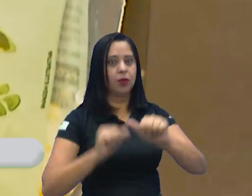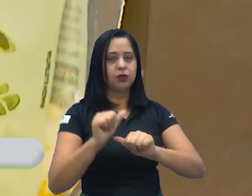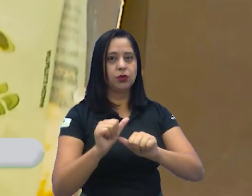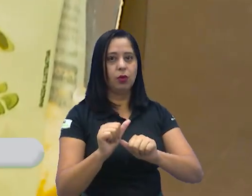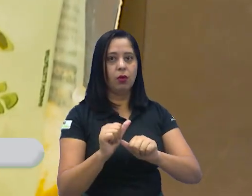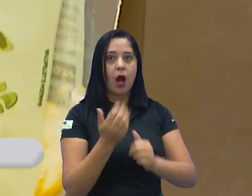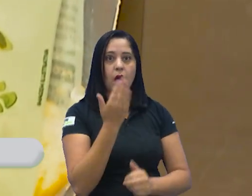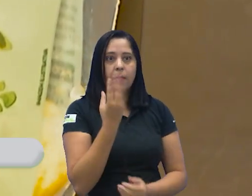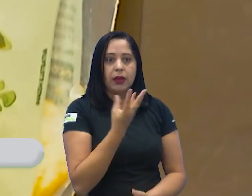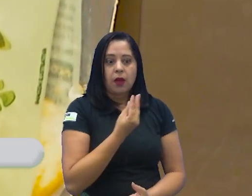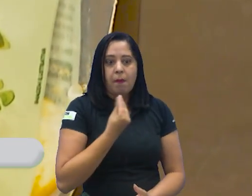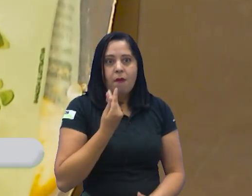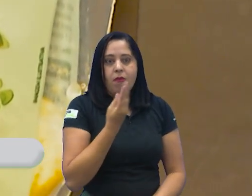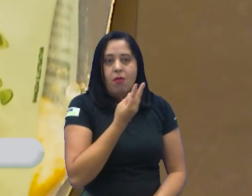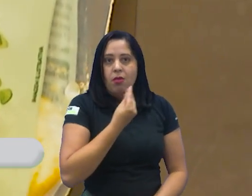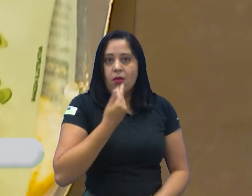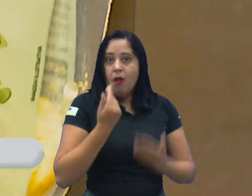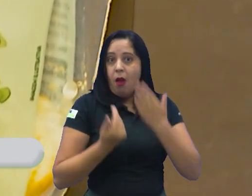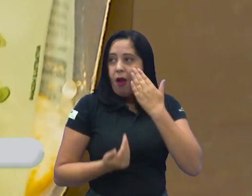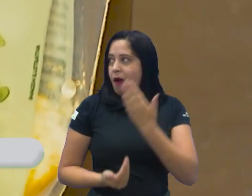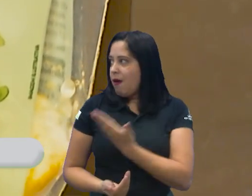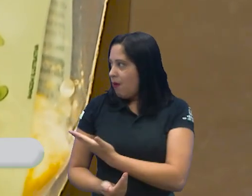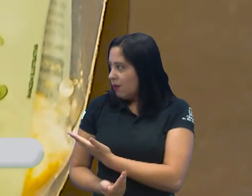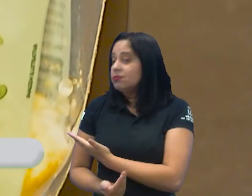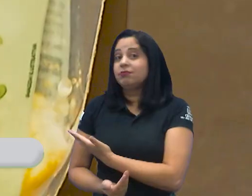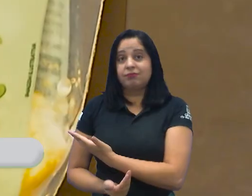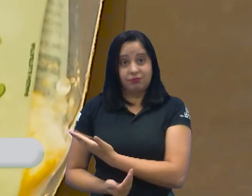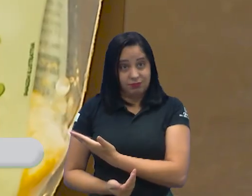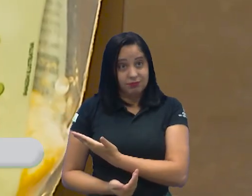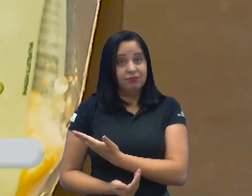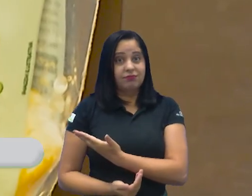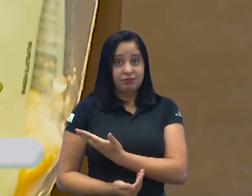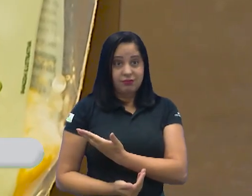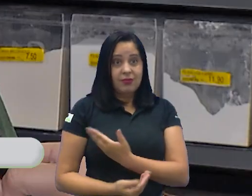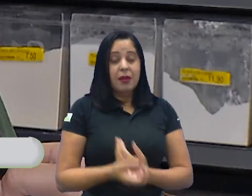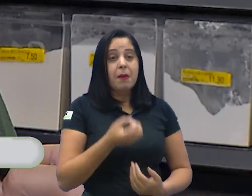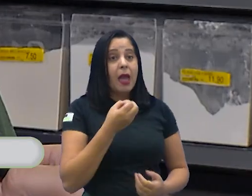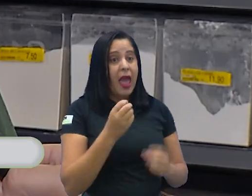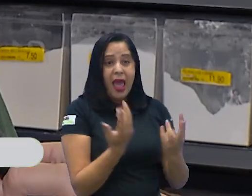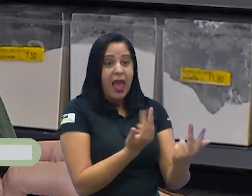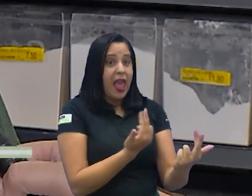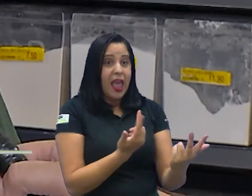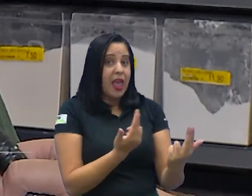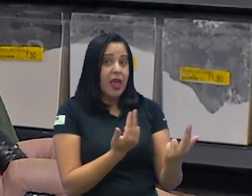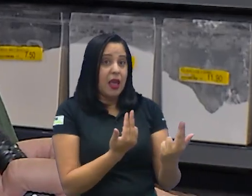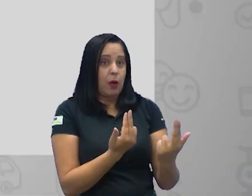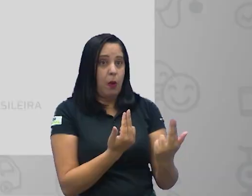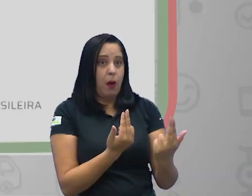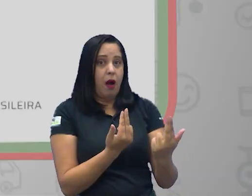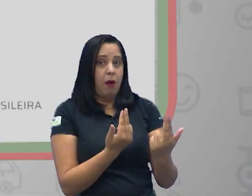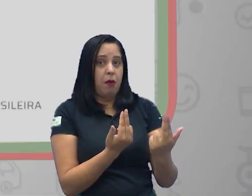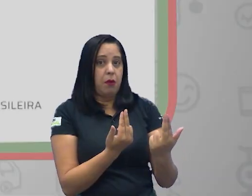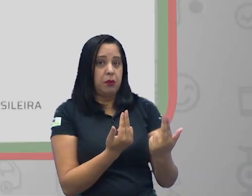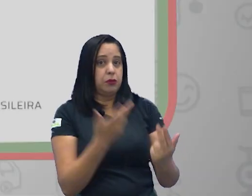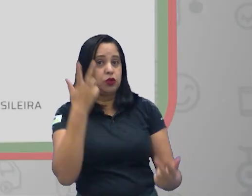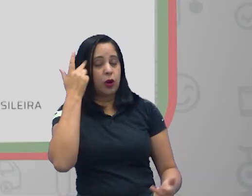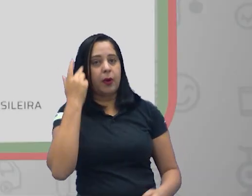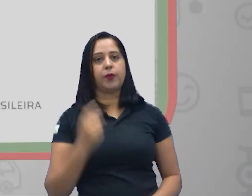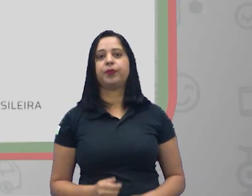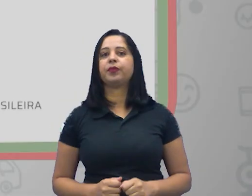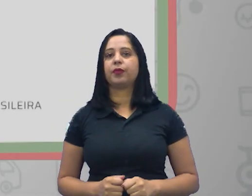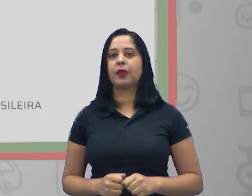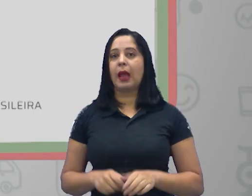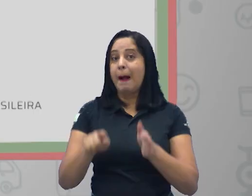Então a indústria evoluiu e hoje em dia realmente o sabor passa a ser bastante próximo do produto convencional não vegano. Segundo